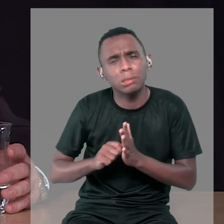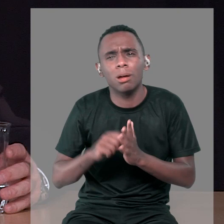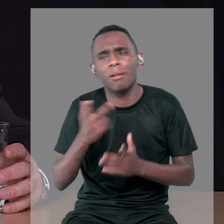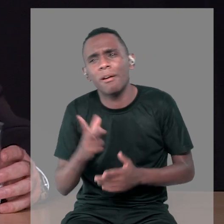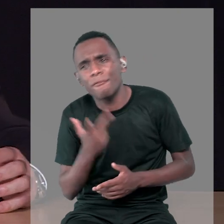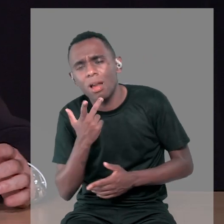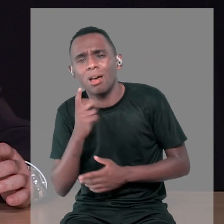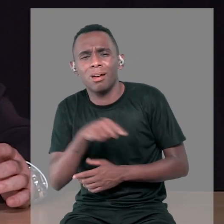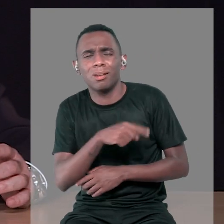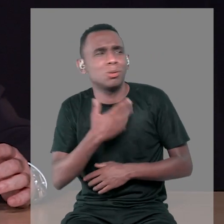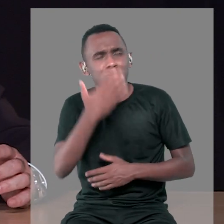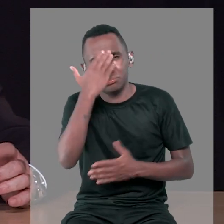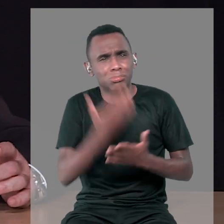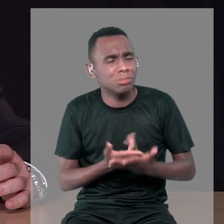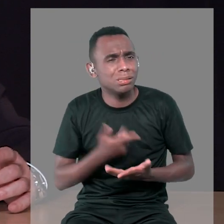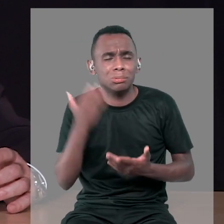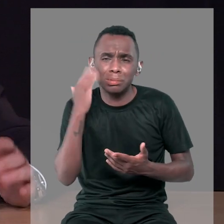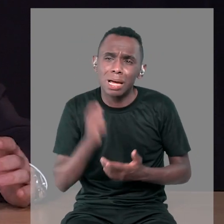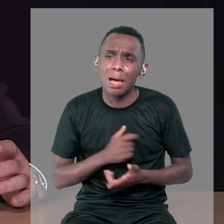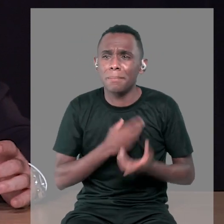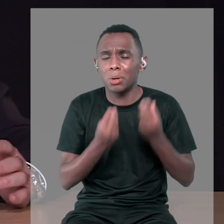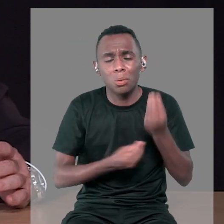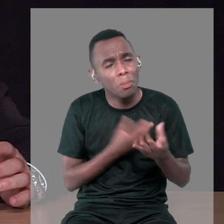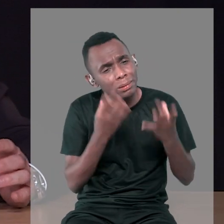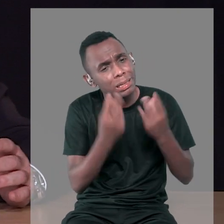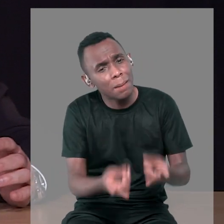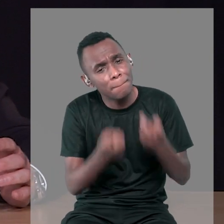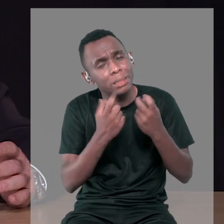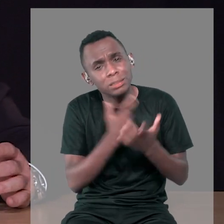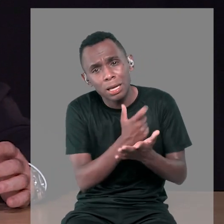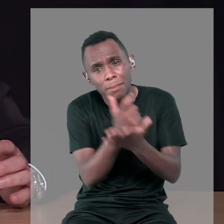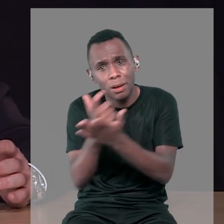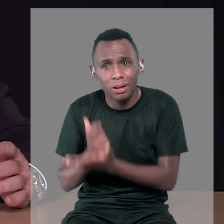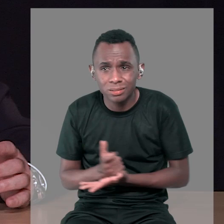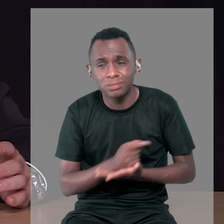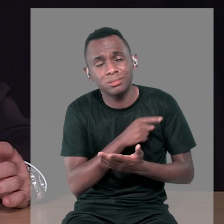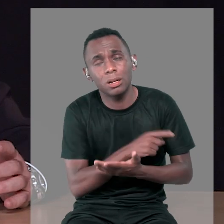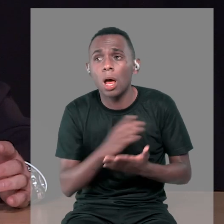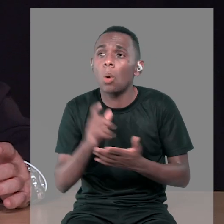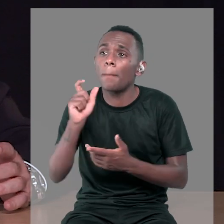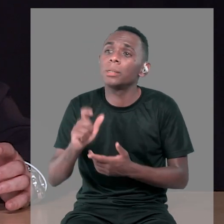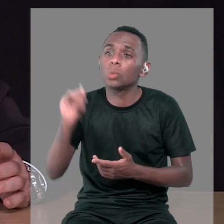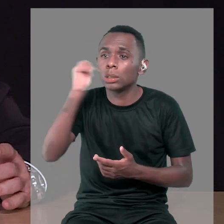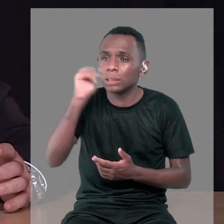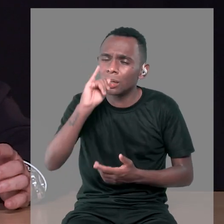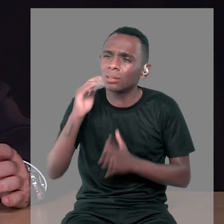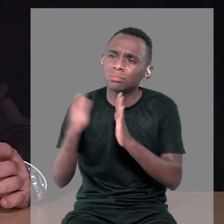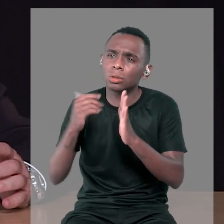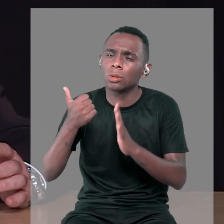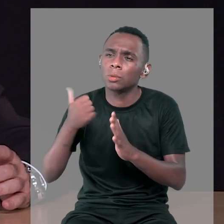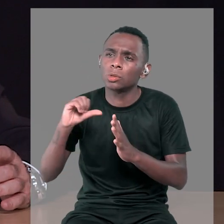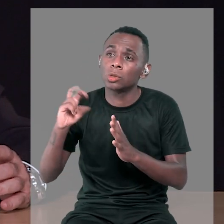ele não entendia nada de guerra, ele não soube ver artilharia. Tem, sobretudo, um autor italiano, Pieri, nos anos 50, que ficou